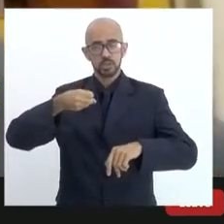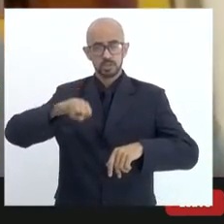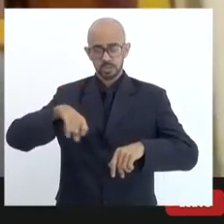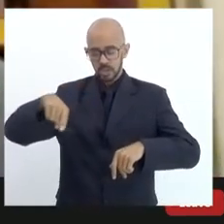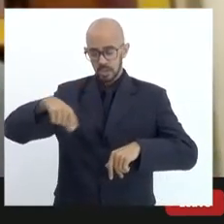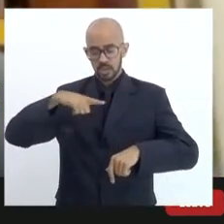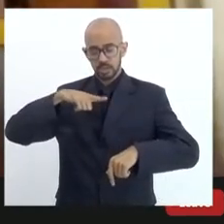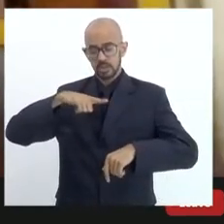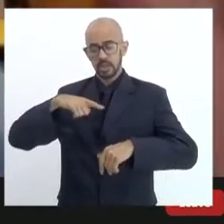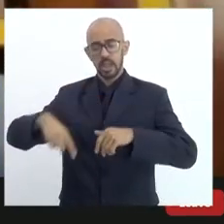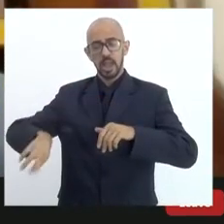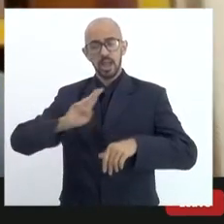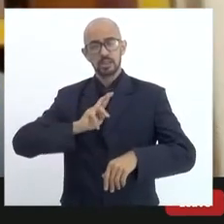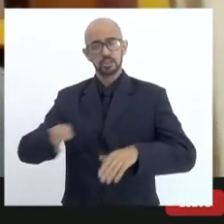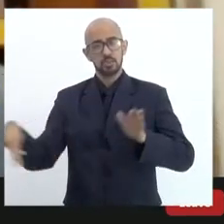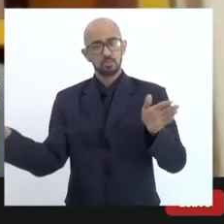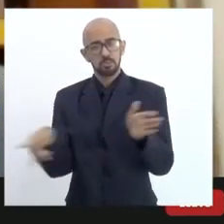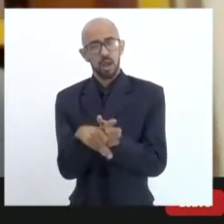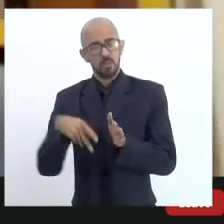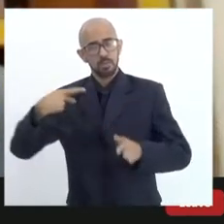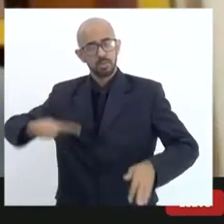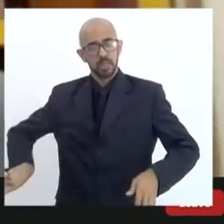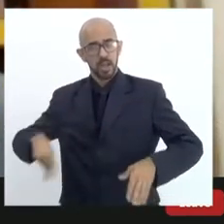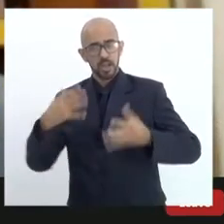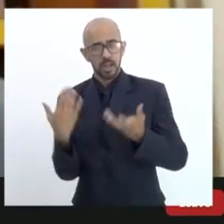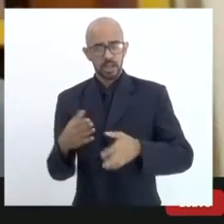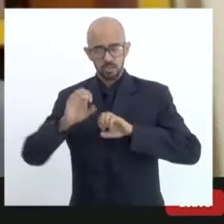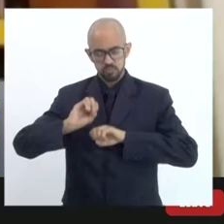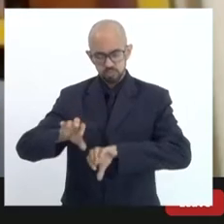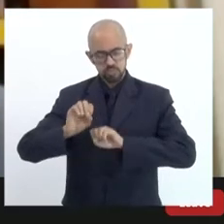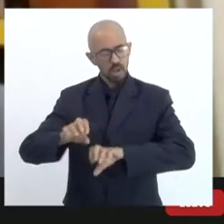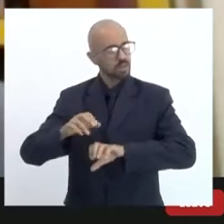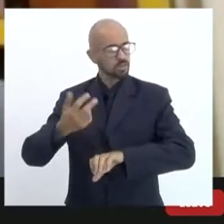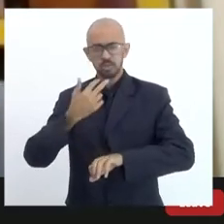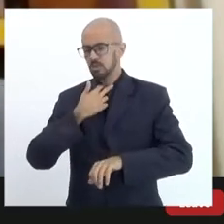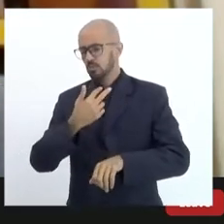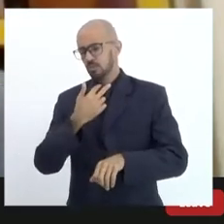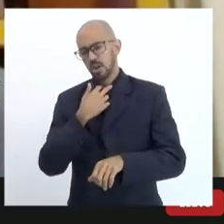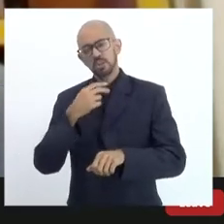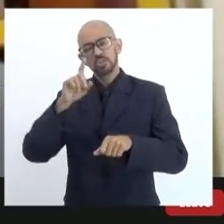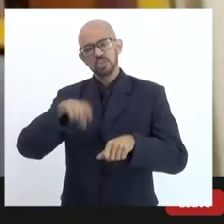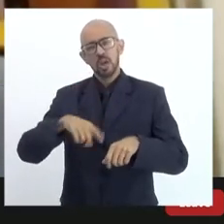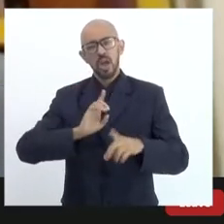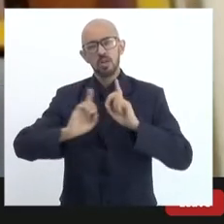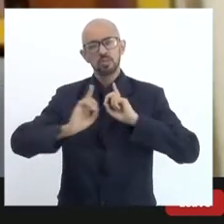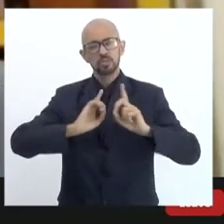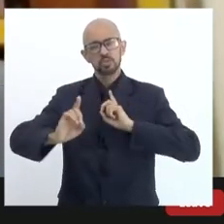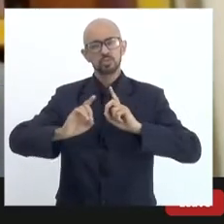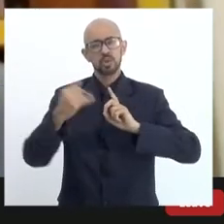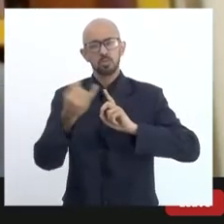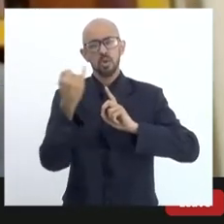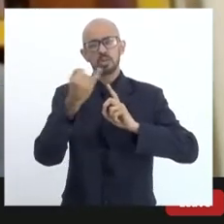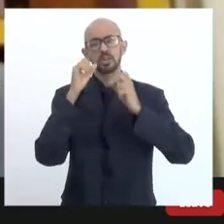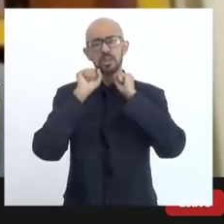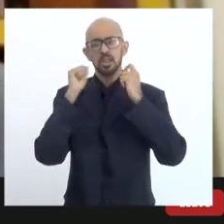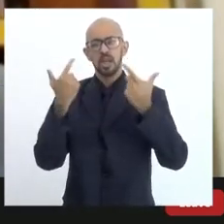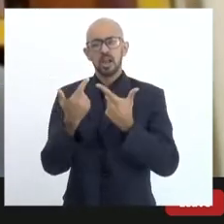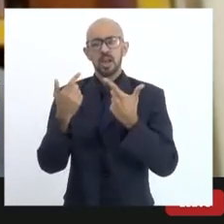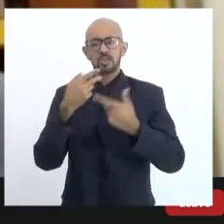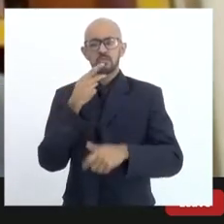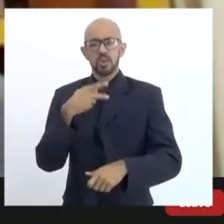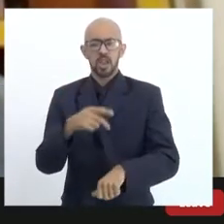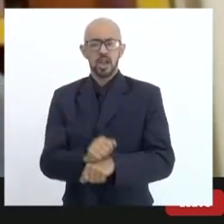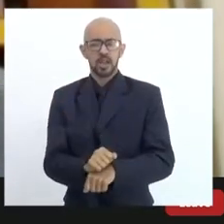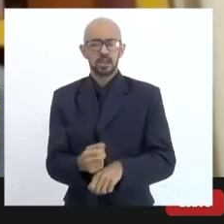botar a sua religião na frente, entendeu? Esse é um dos debates importantes de ser feito pela LERJ. Criar uma legislação, inclusive, que fale sobre